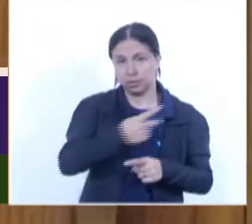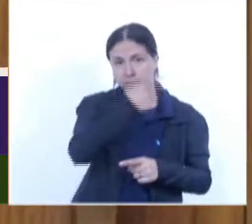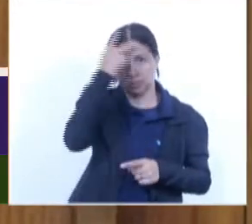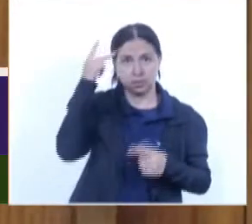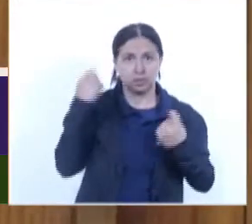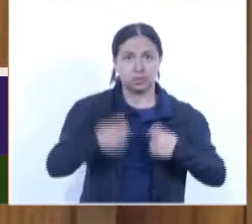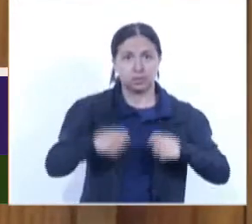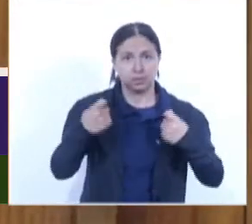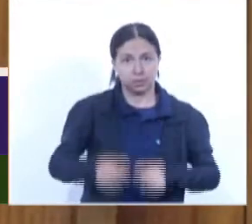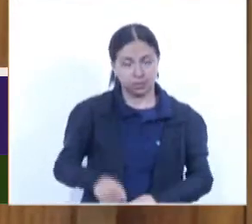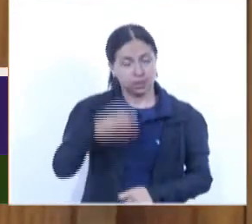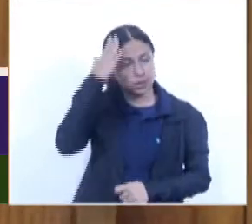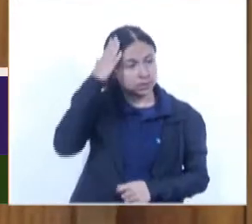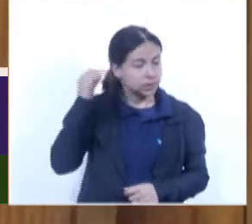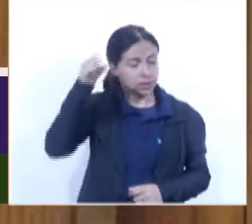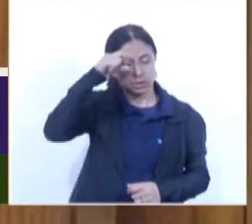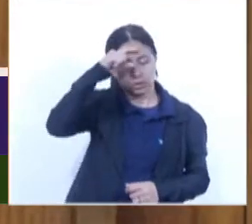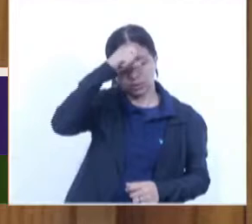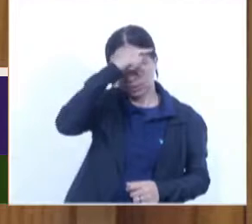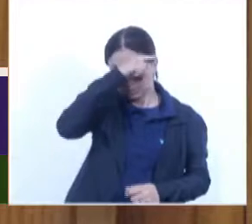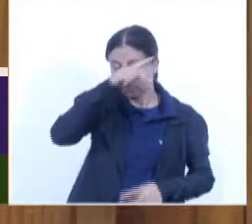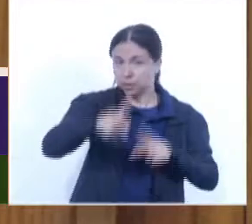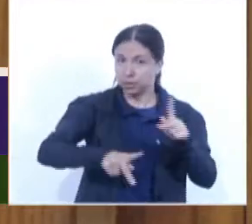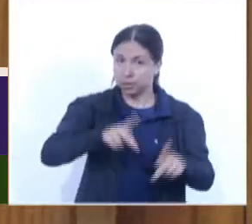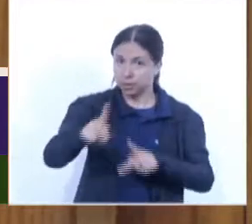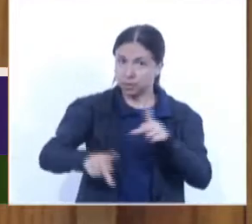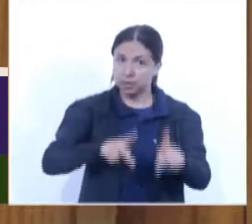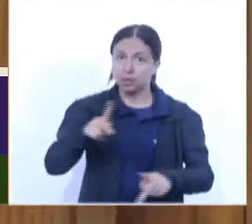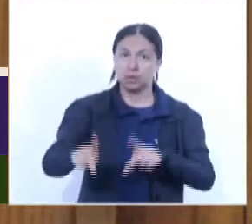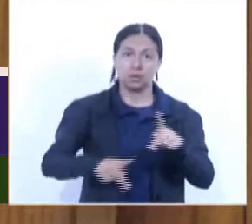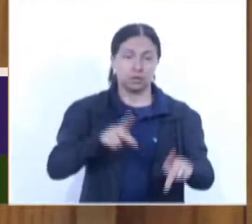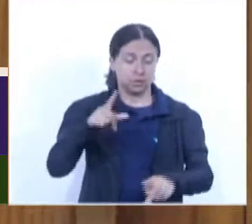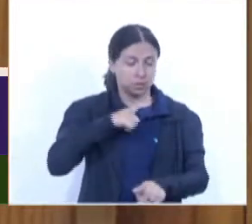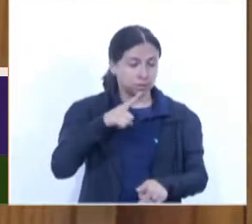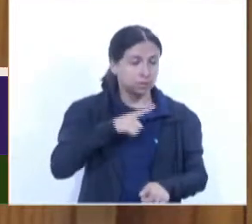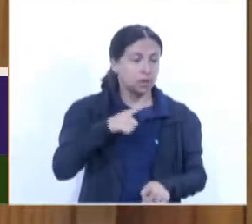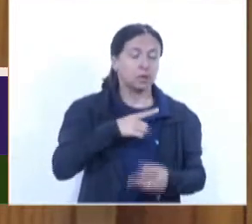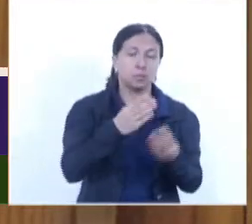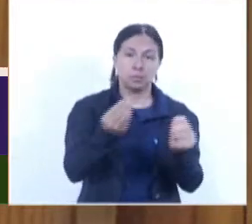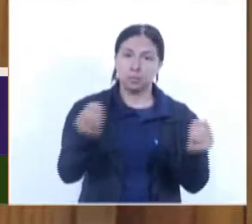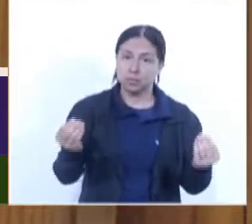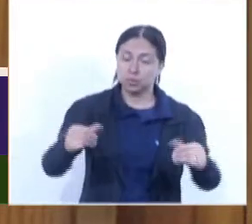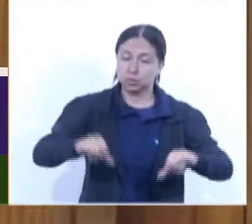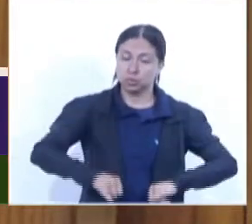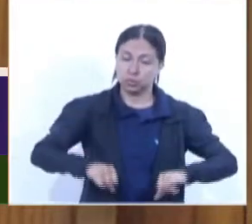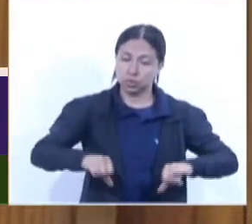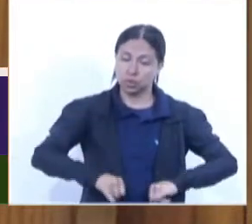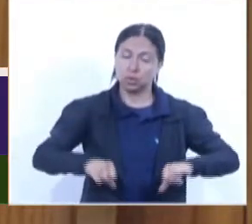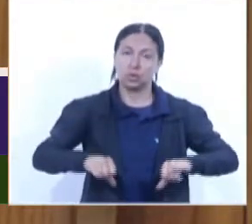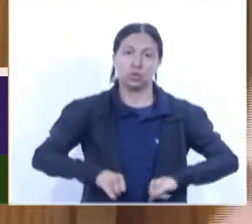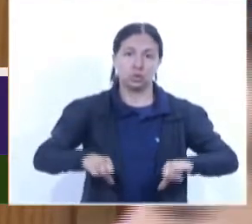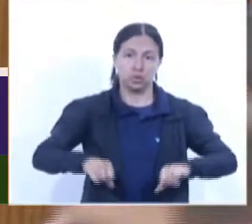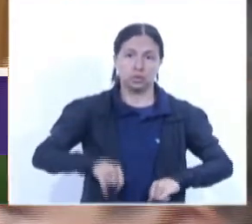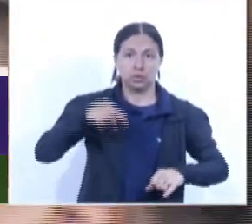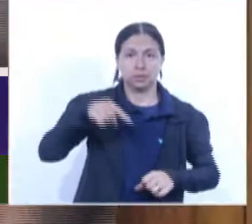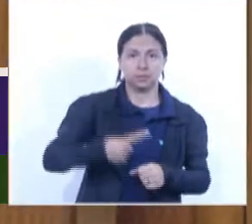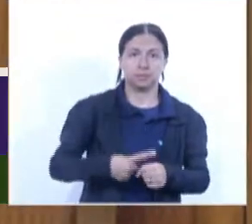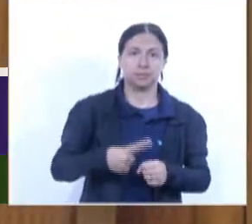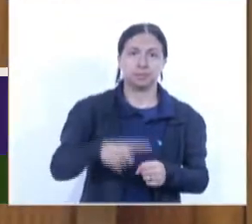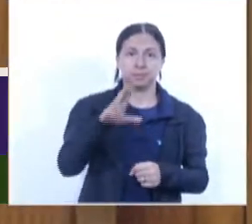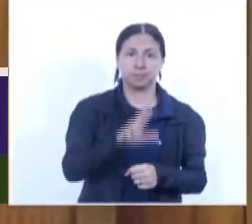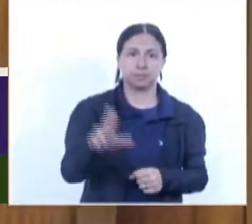da dificuldade do nosso povo Uberlândia tem uma população passando por dificuldades e é uma grande população